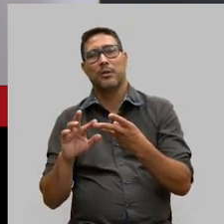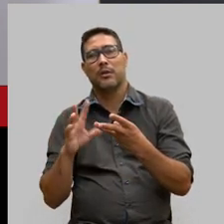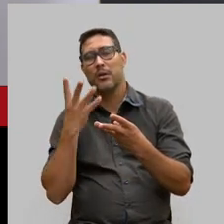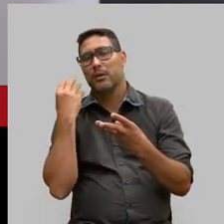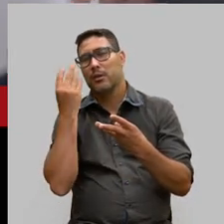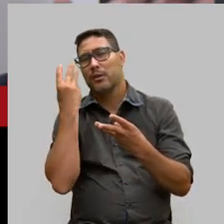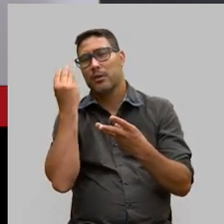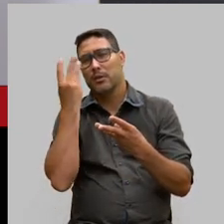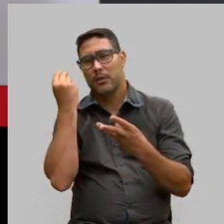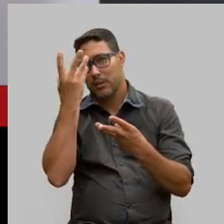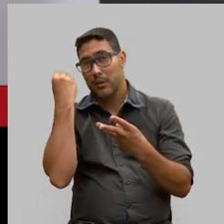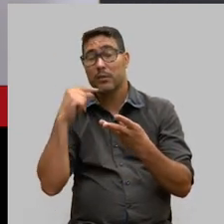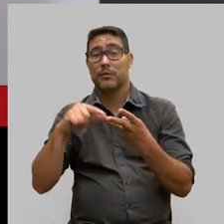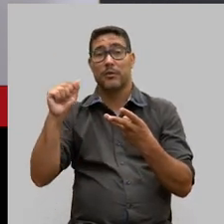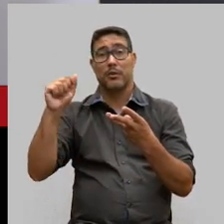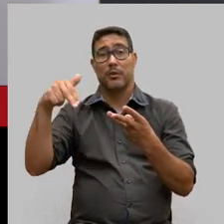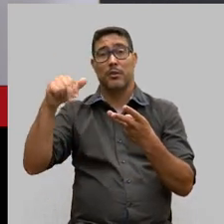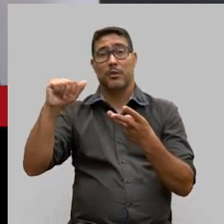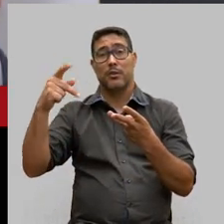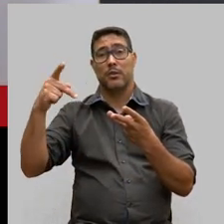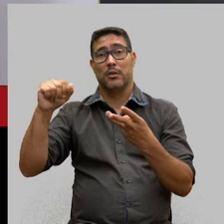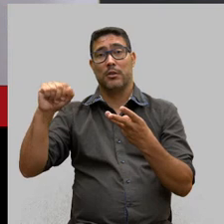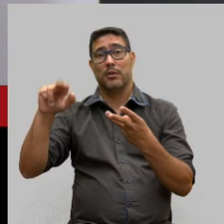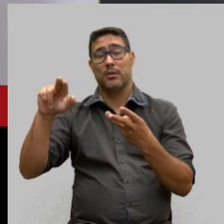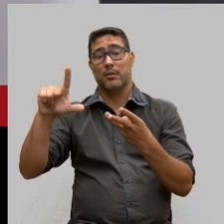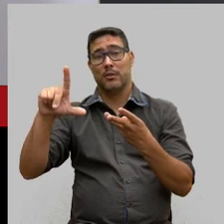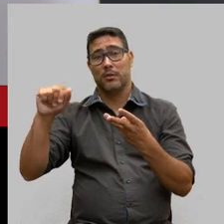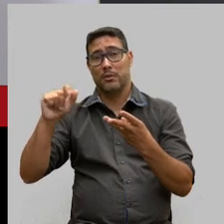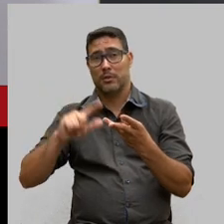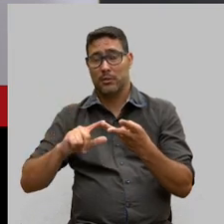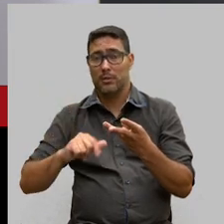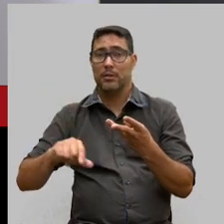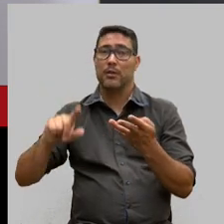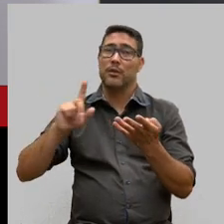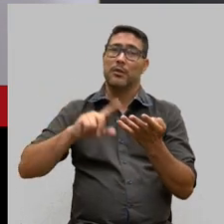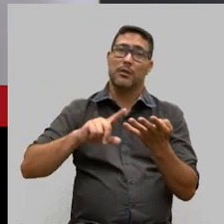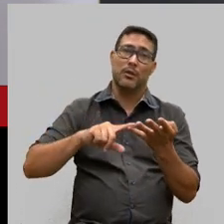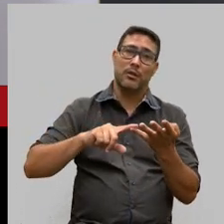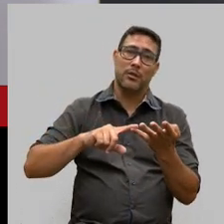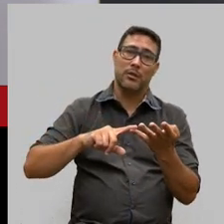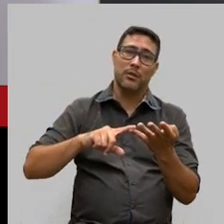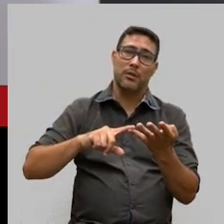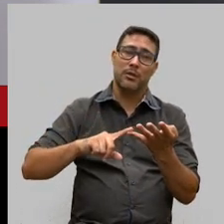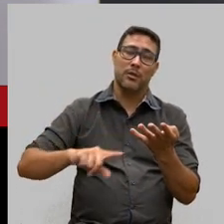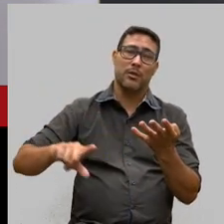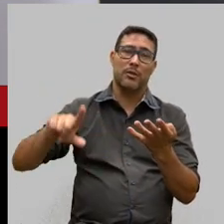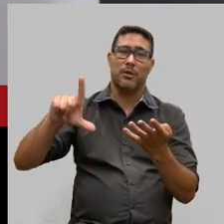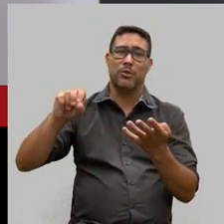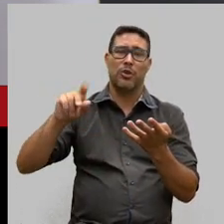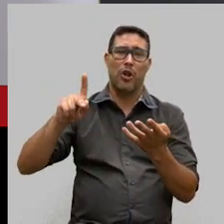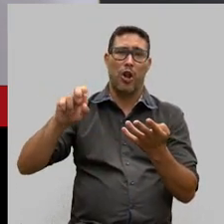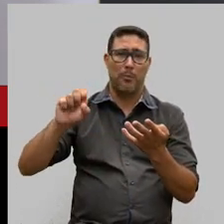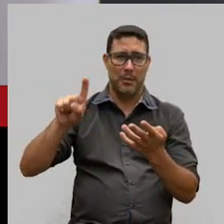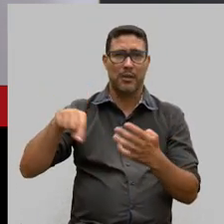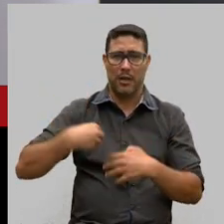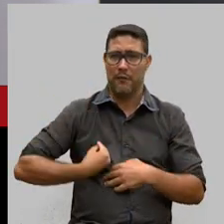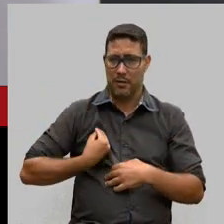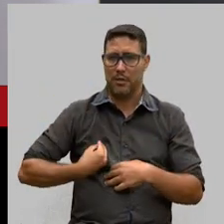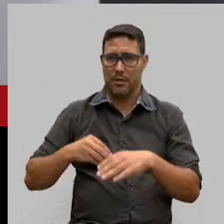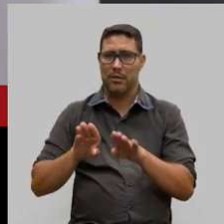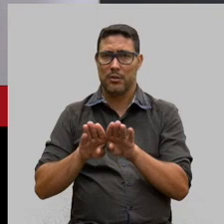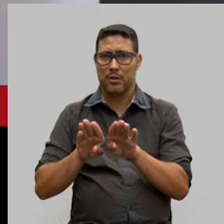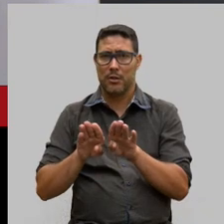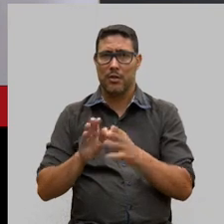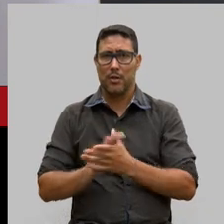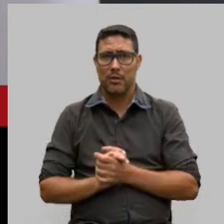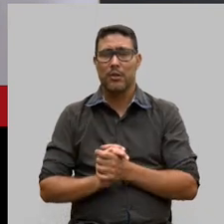Maria Ana Paula né o nosso Deputado Reginaldo Silveira Lopes que estava aqui conosco né e